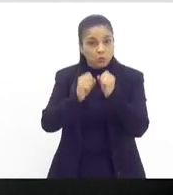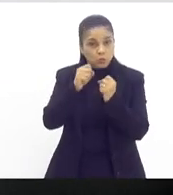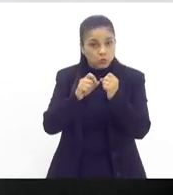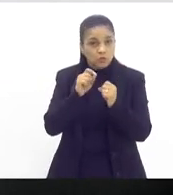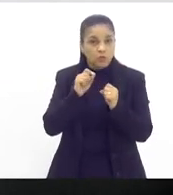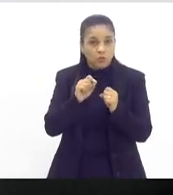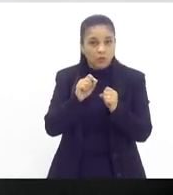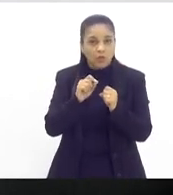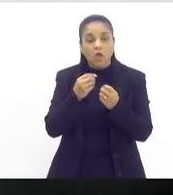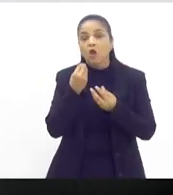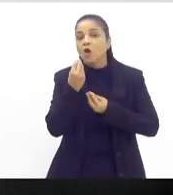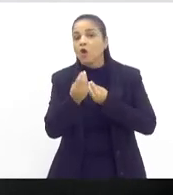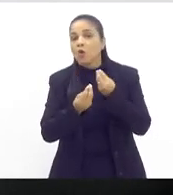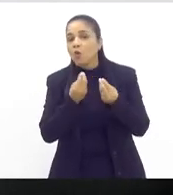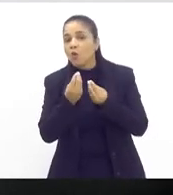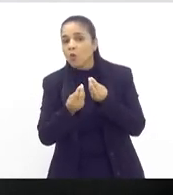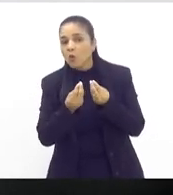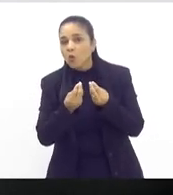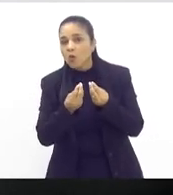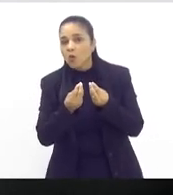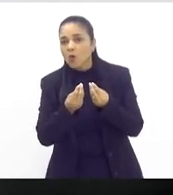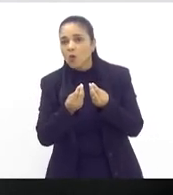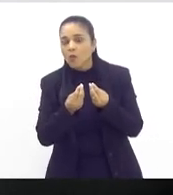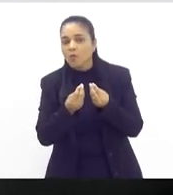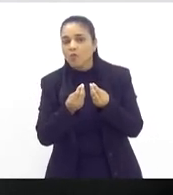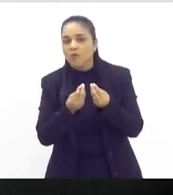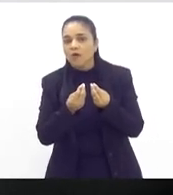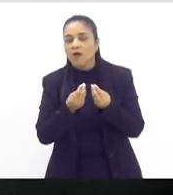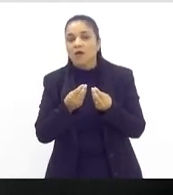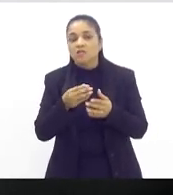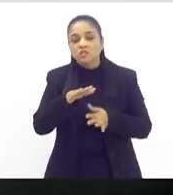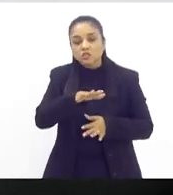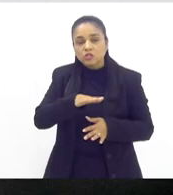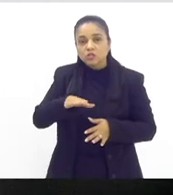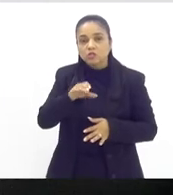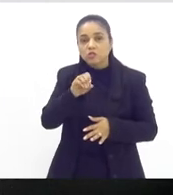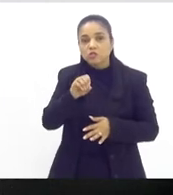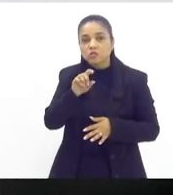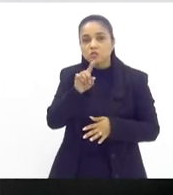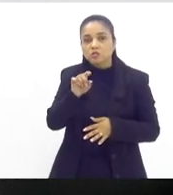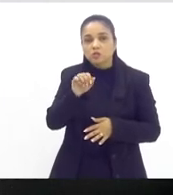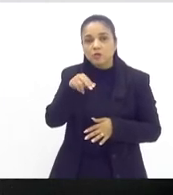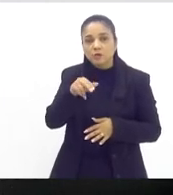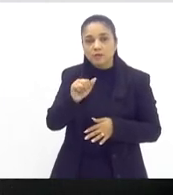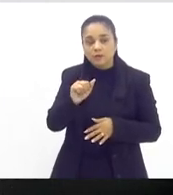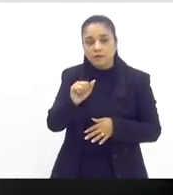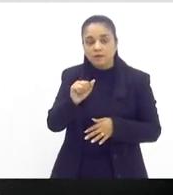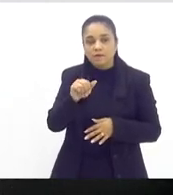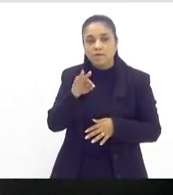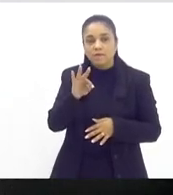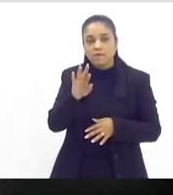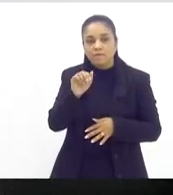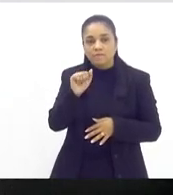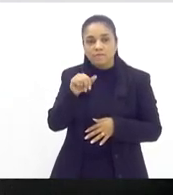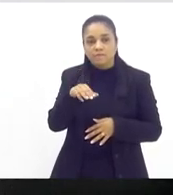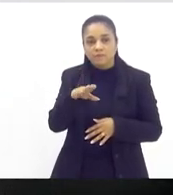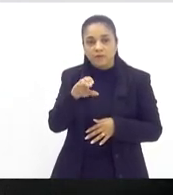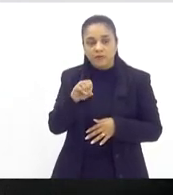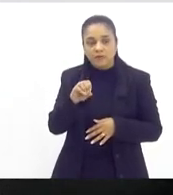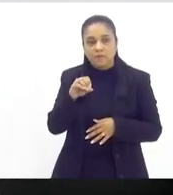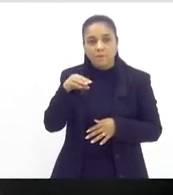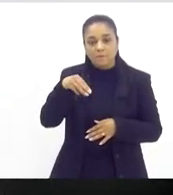é como ficará a situação da Zona Franca de Manaus. Porque a Zona Franca de Manaus é um local